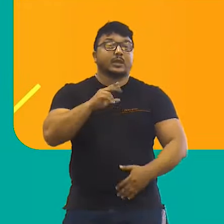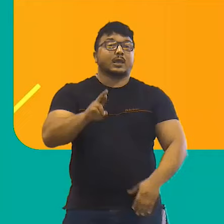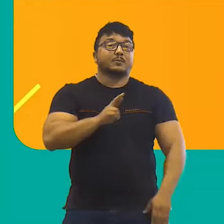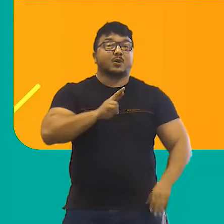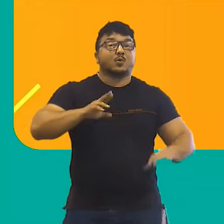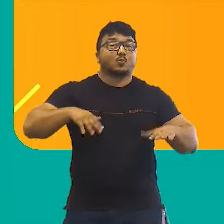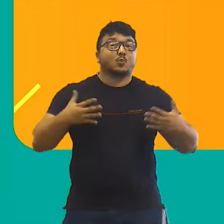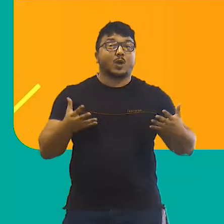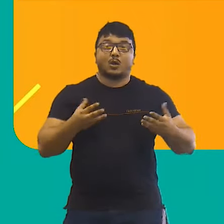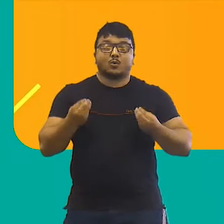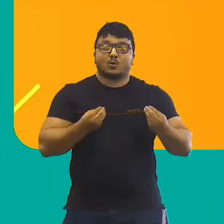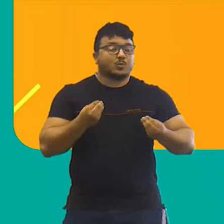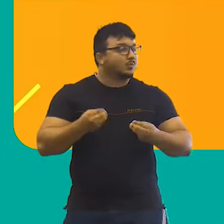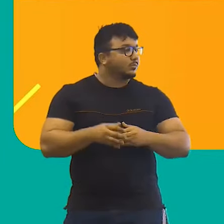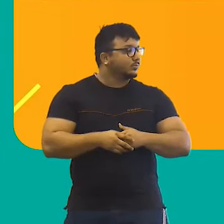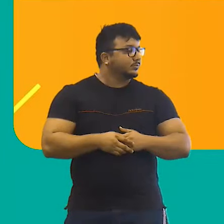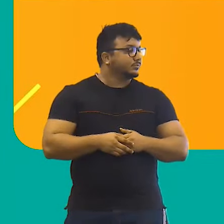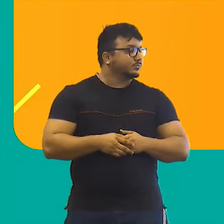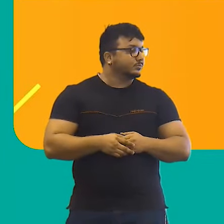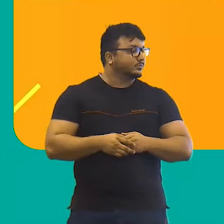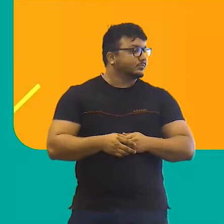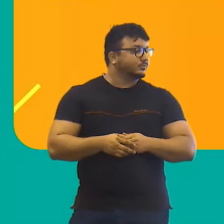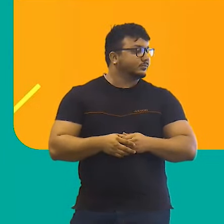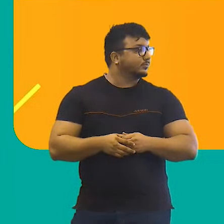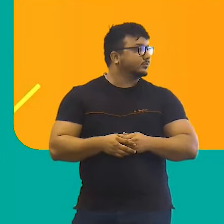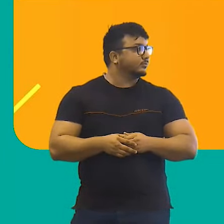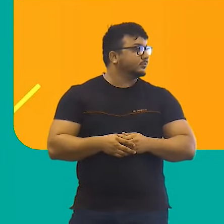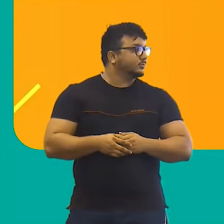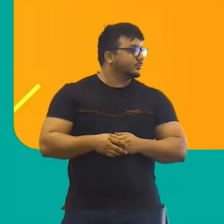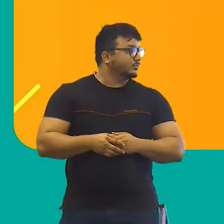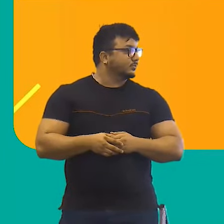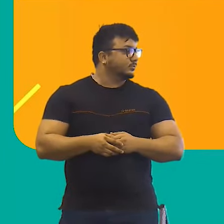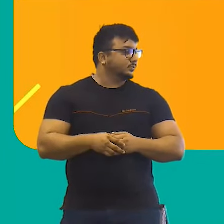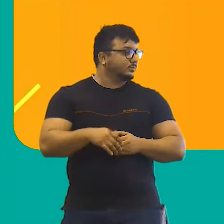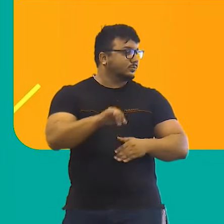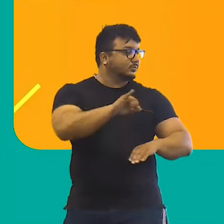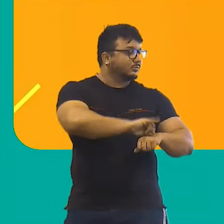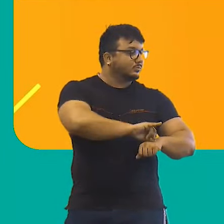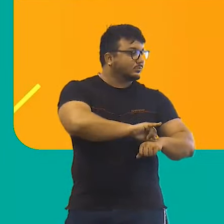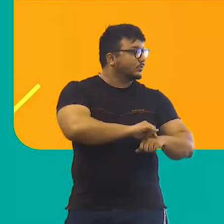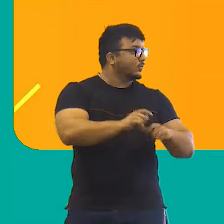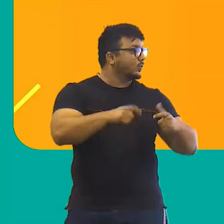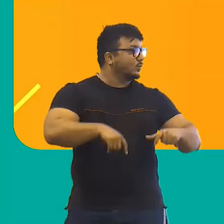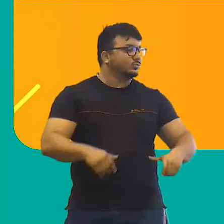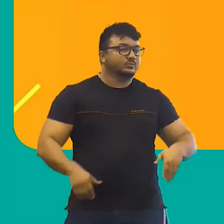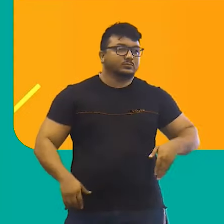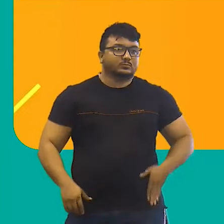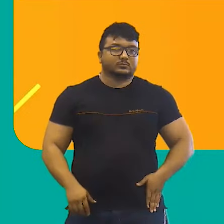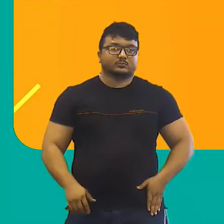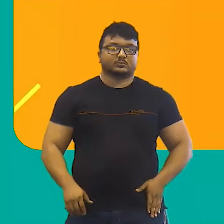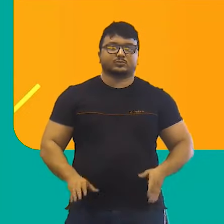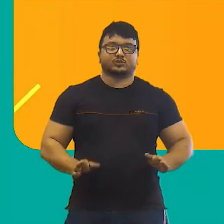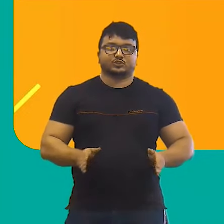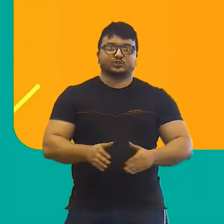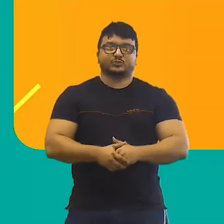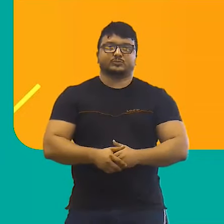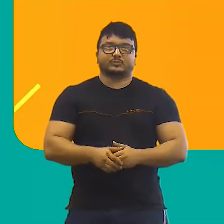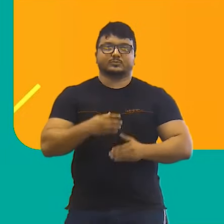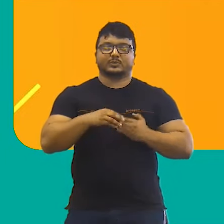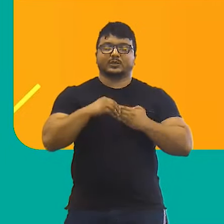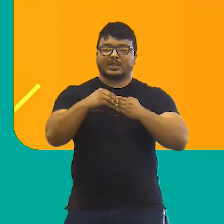resposta é: onde foi que eu larguei o passador? No bolso. Ia levar